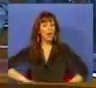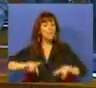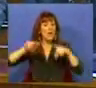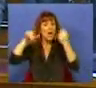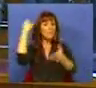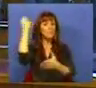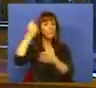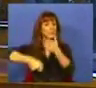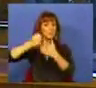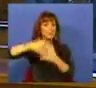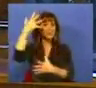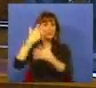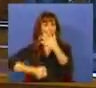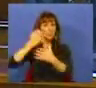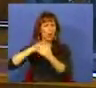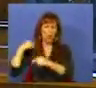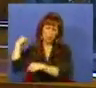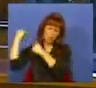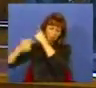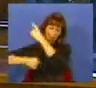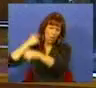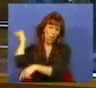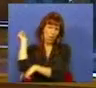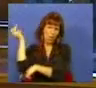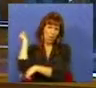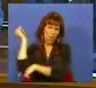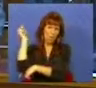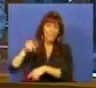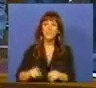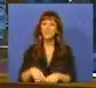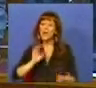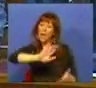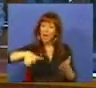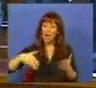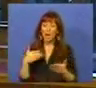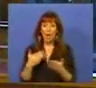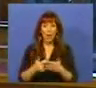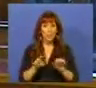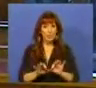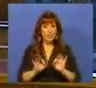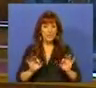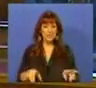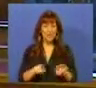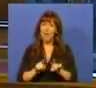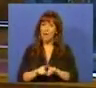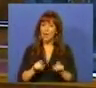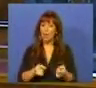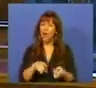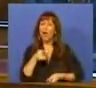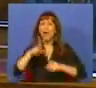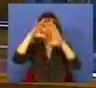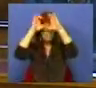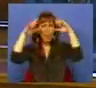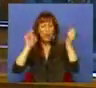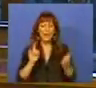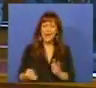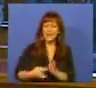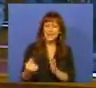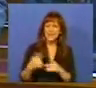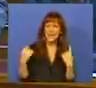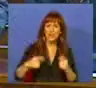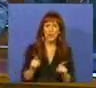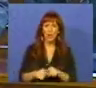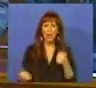carreiras contributivas mais longas. A proposta corresponde à concepção de que é necessário